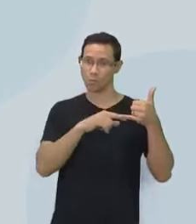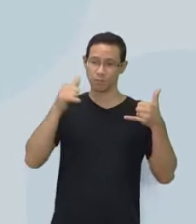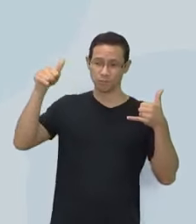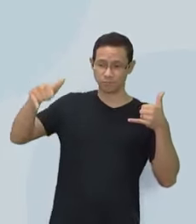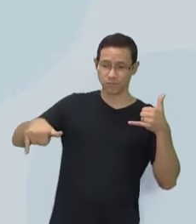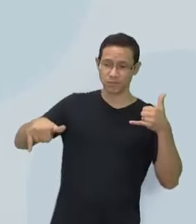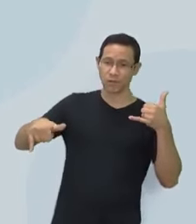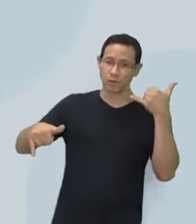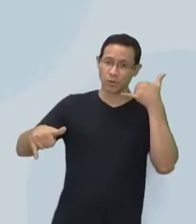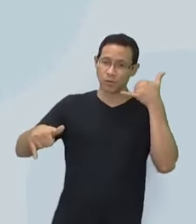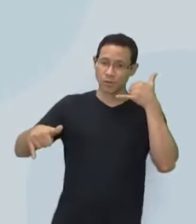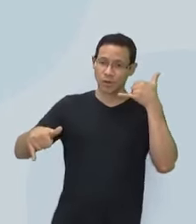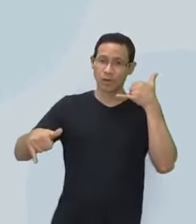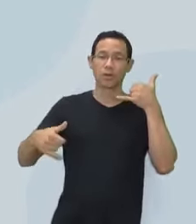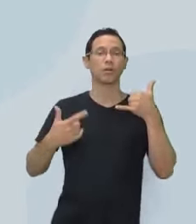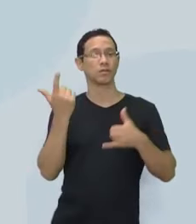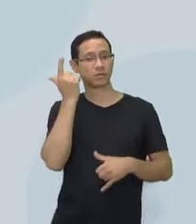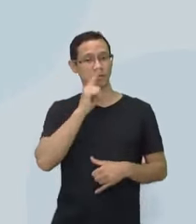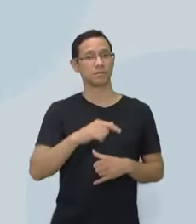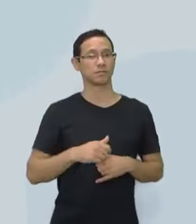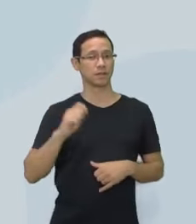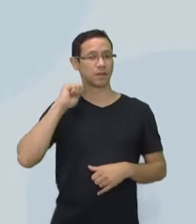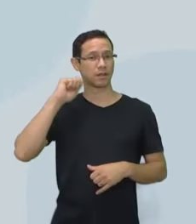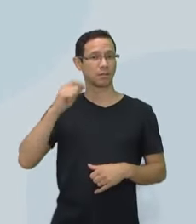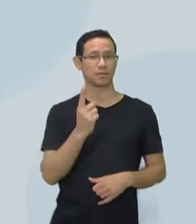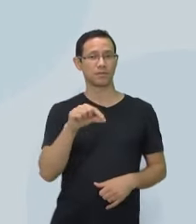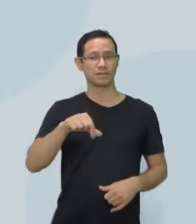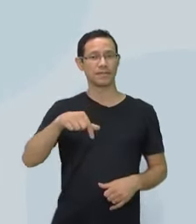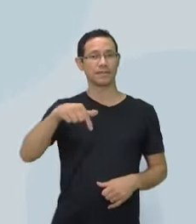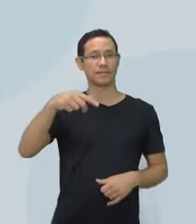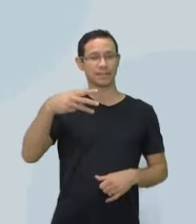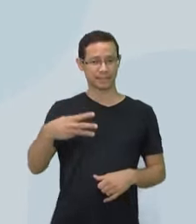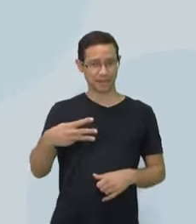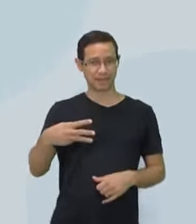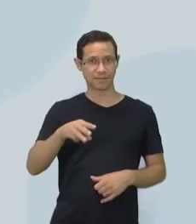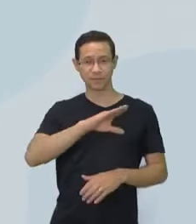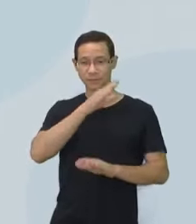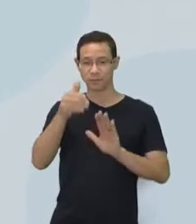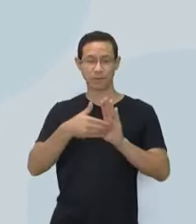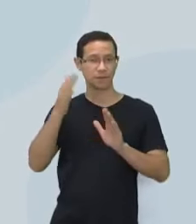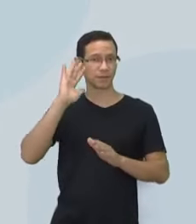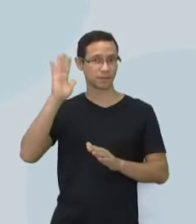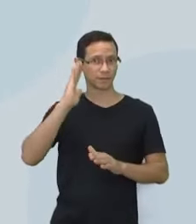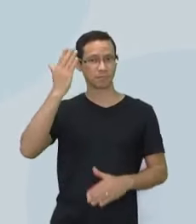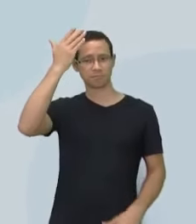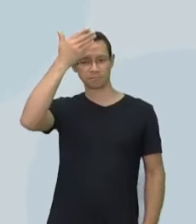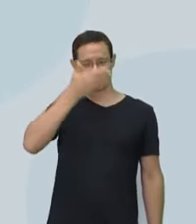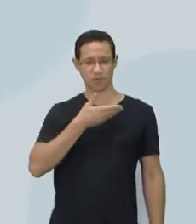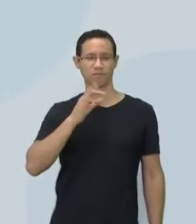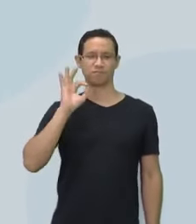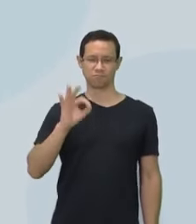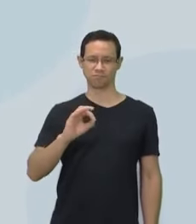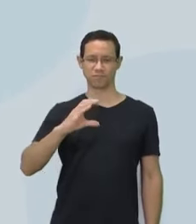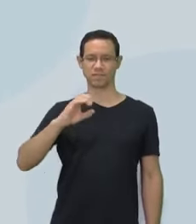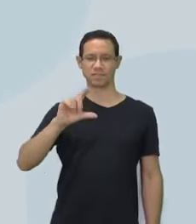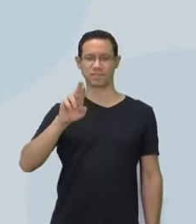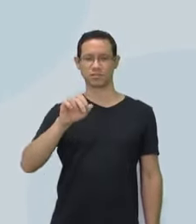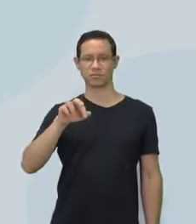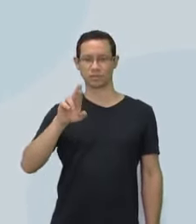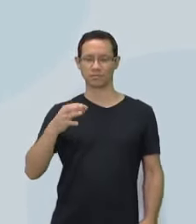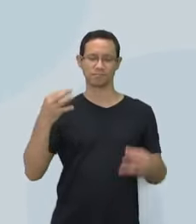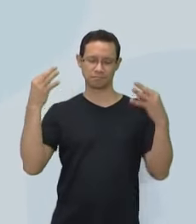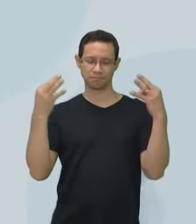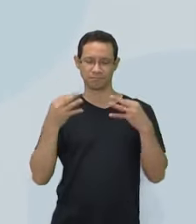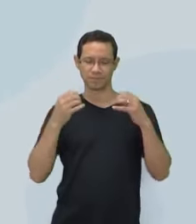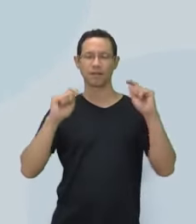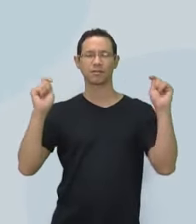telefone fixo. Foi a partir de abril de 73 que todas as teorias comprovaram que o celular funcionava